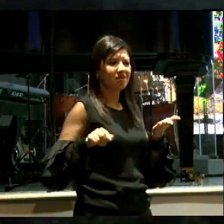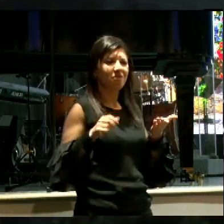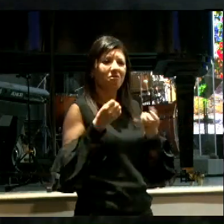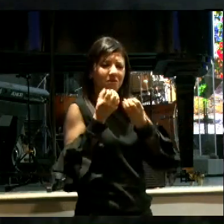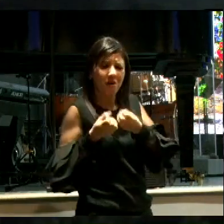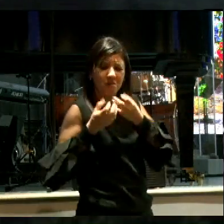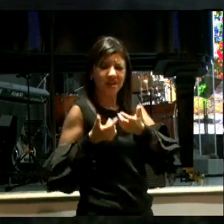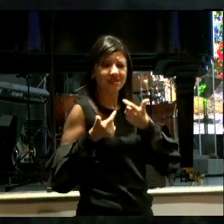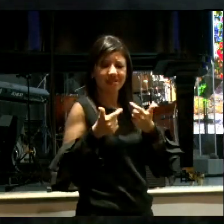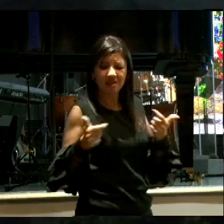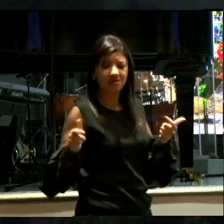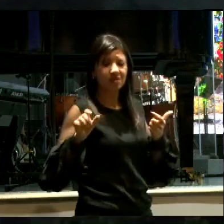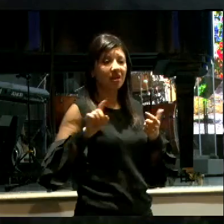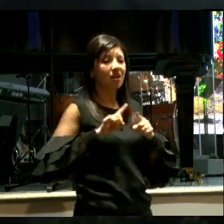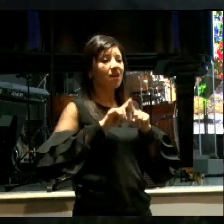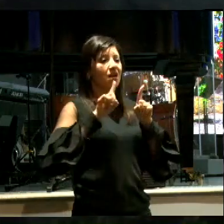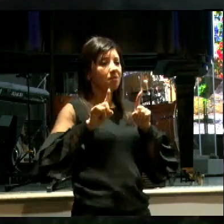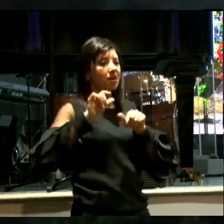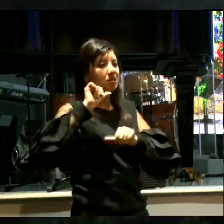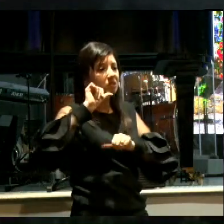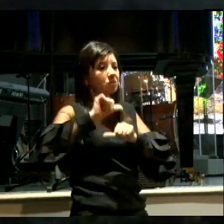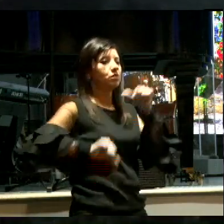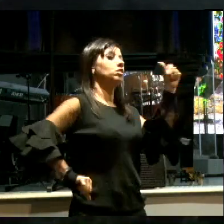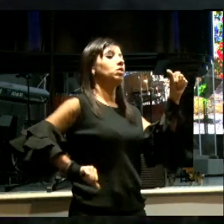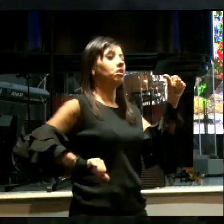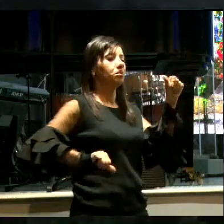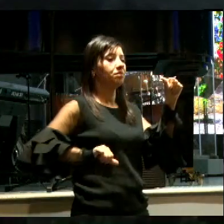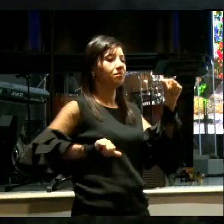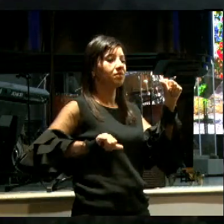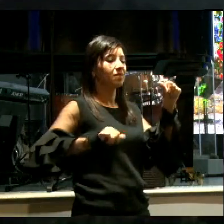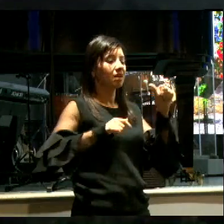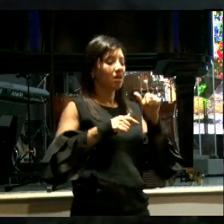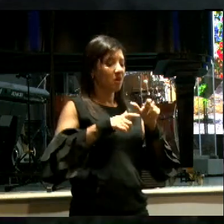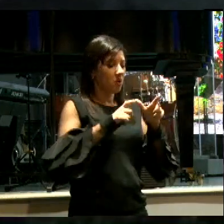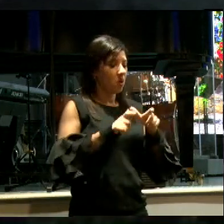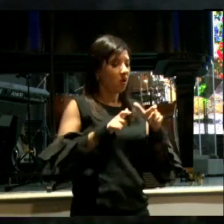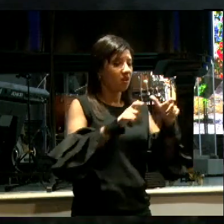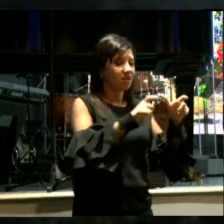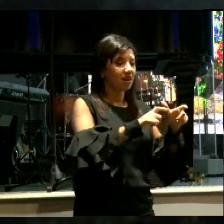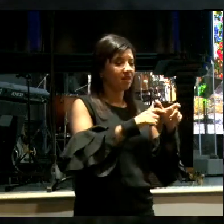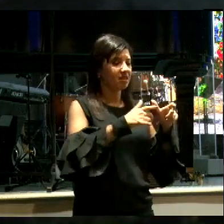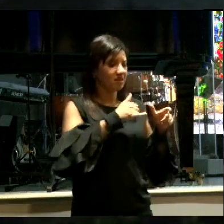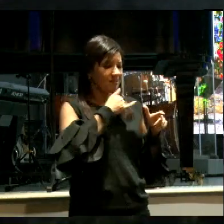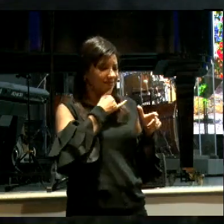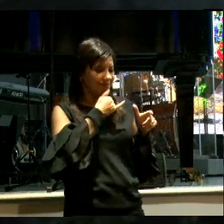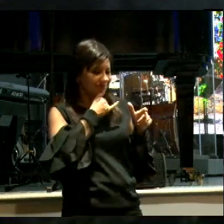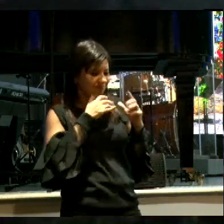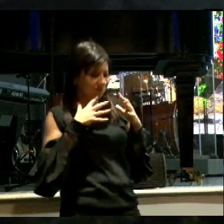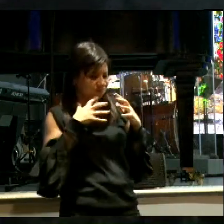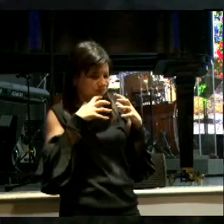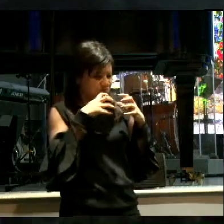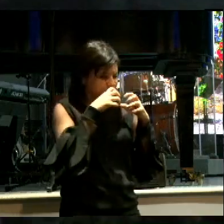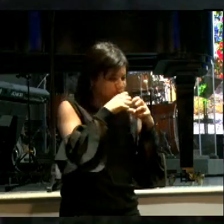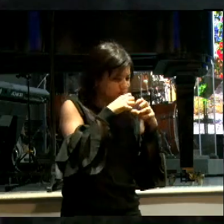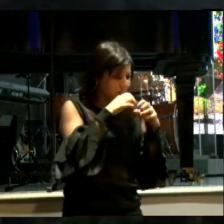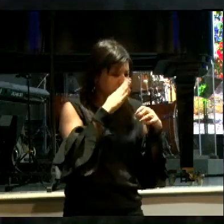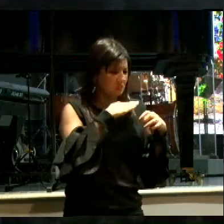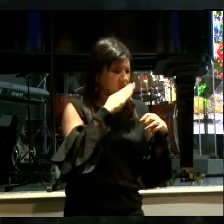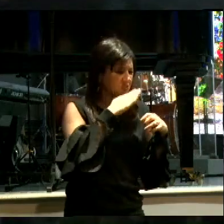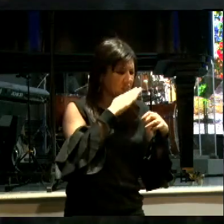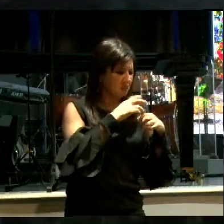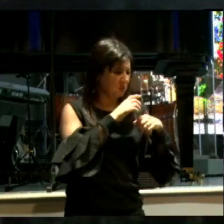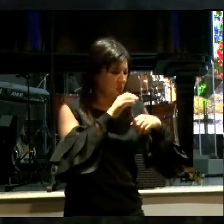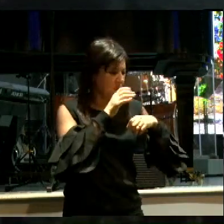ela mudou um ambiente de tristeza, de mau cheiro,